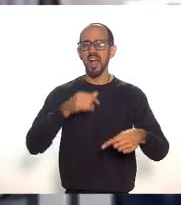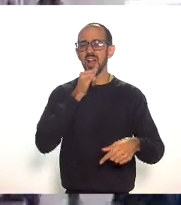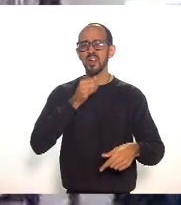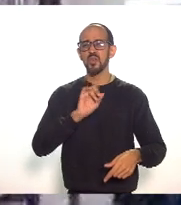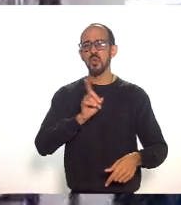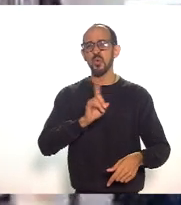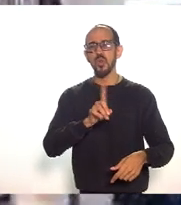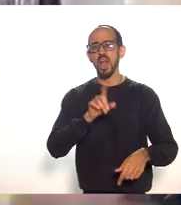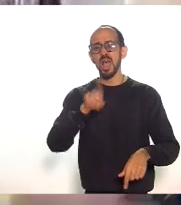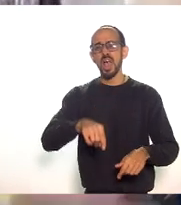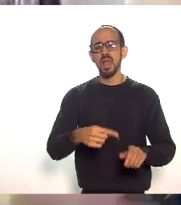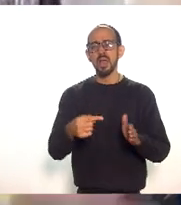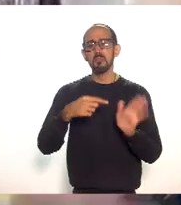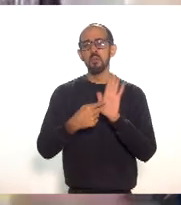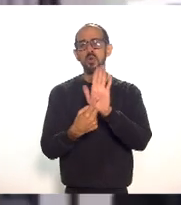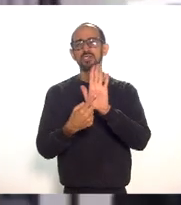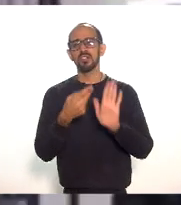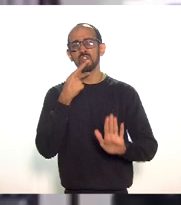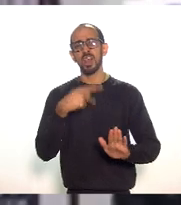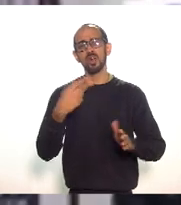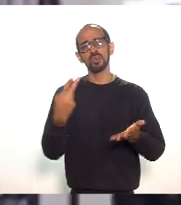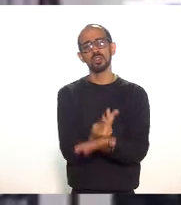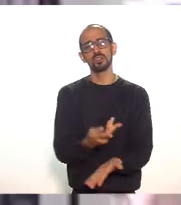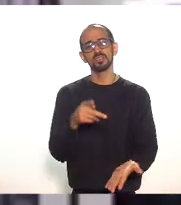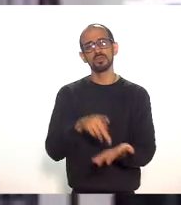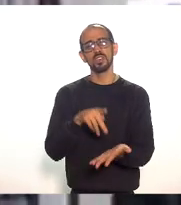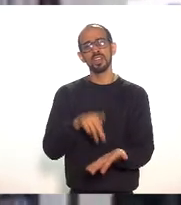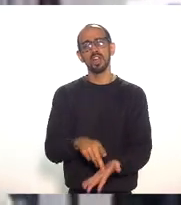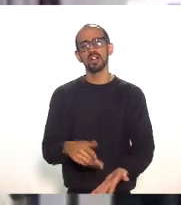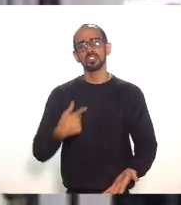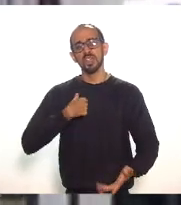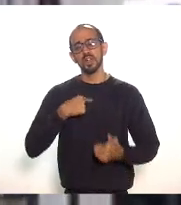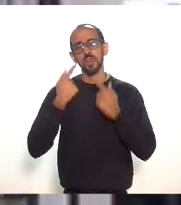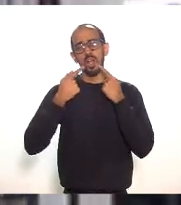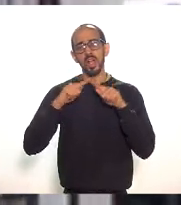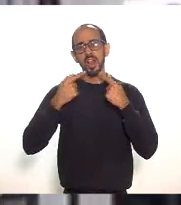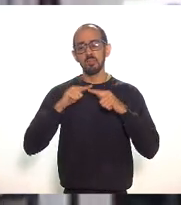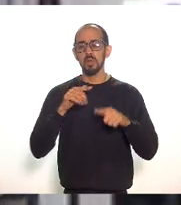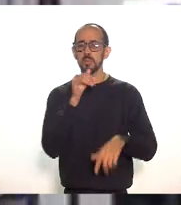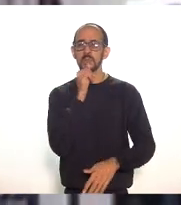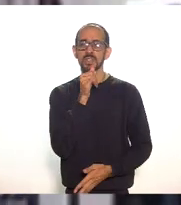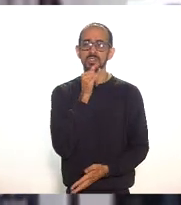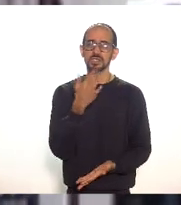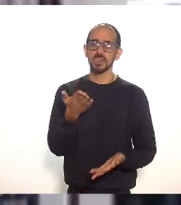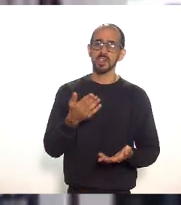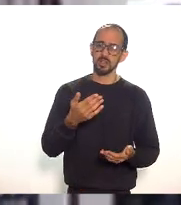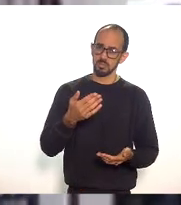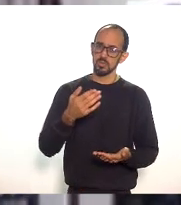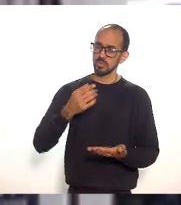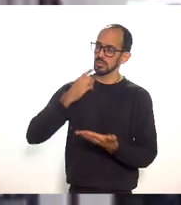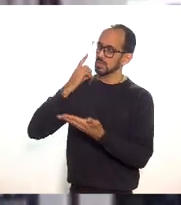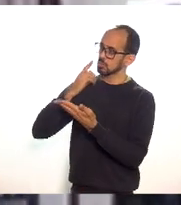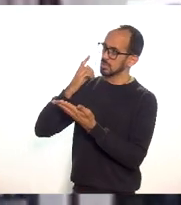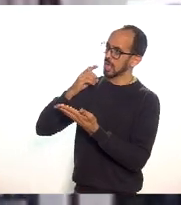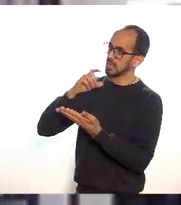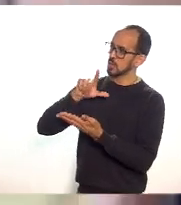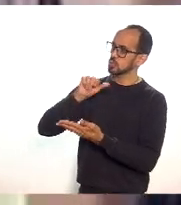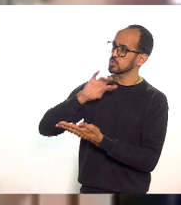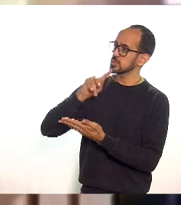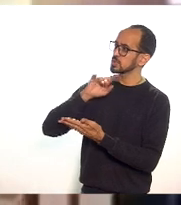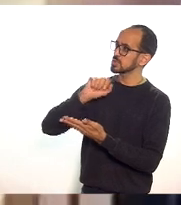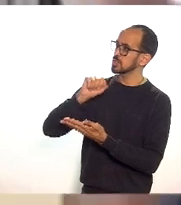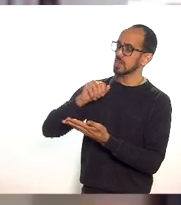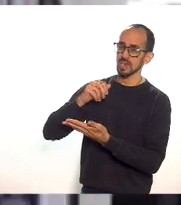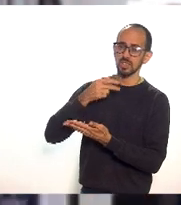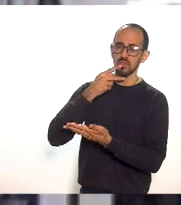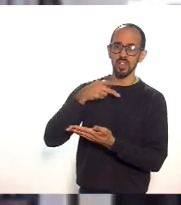não é politizar, é dizer o que está acontecendo de fato. Eu tenho reclamado, por exemplo, nobre deputada Lucinha, a